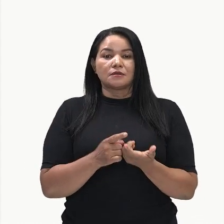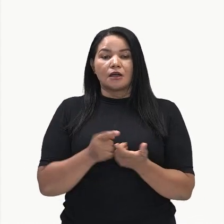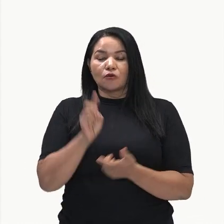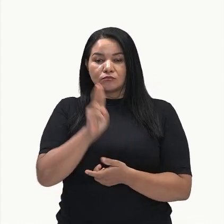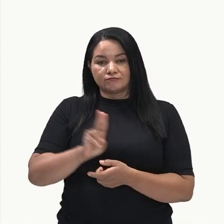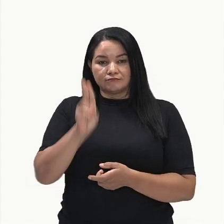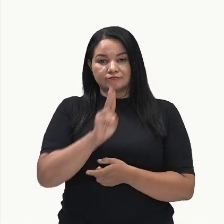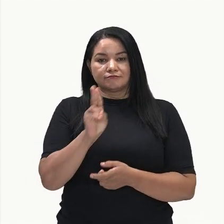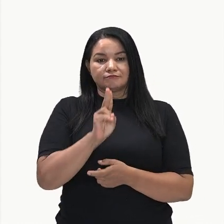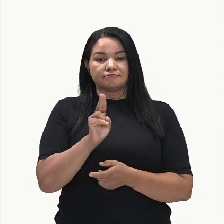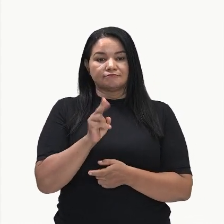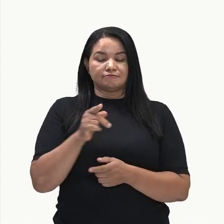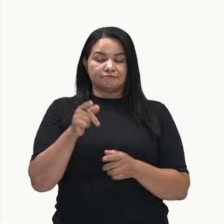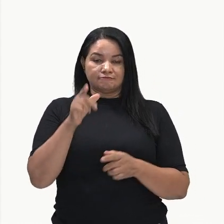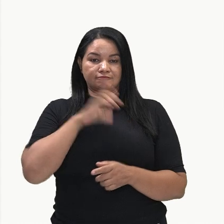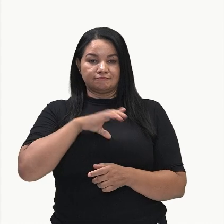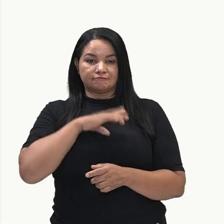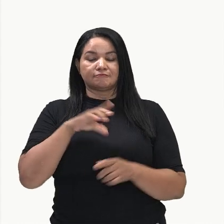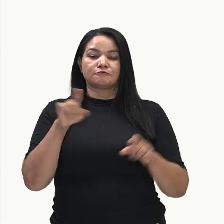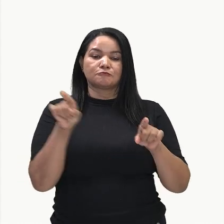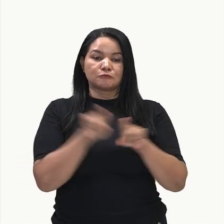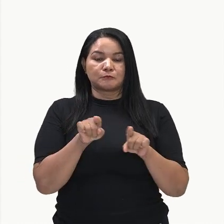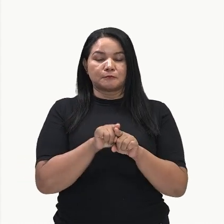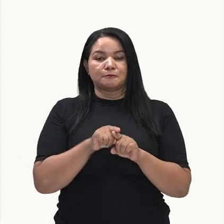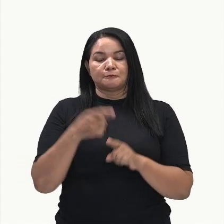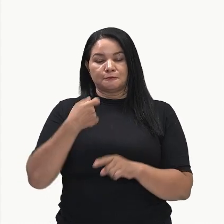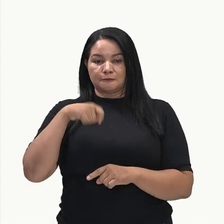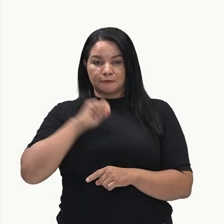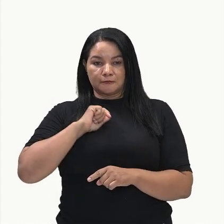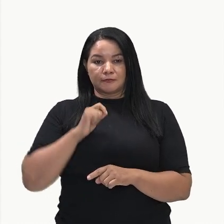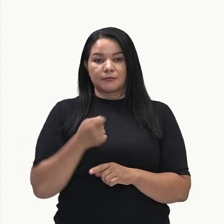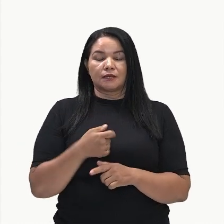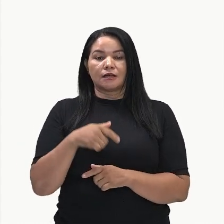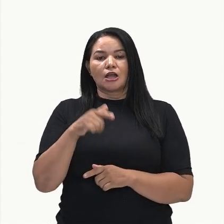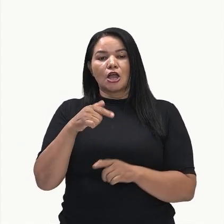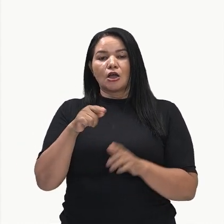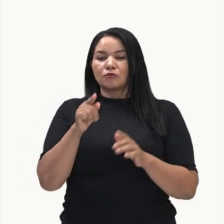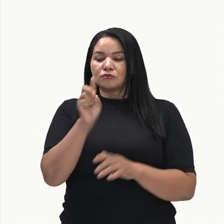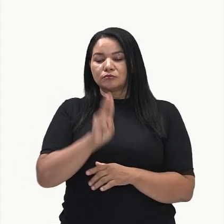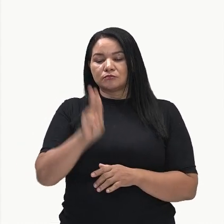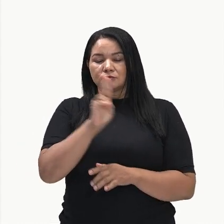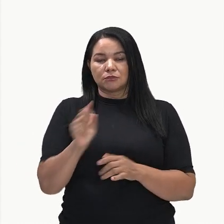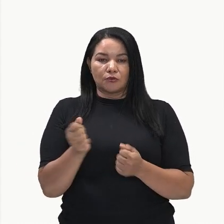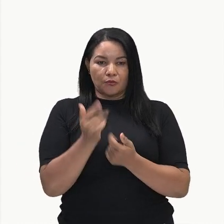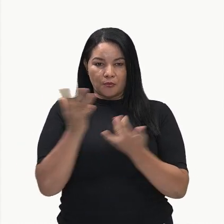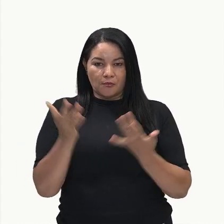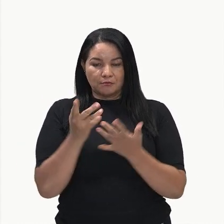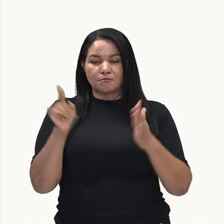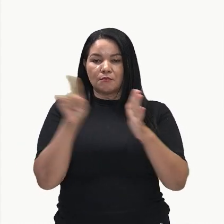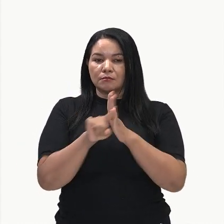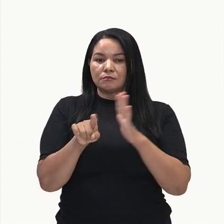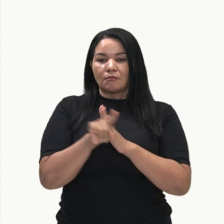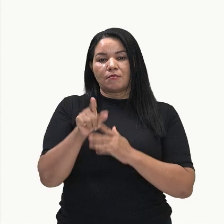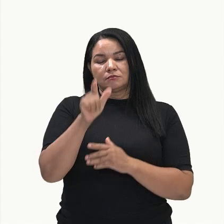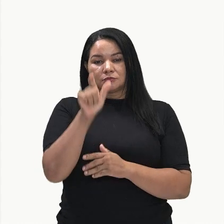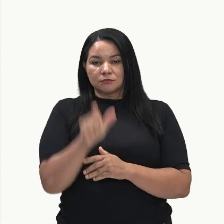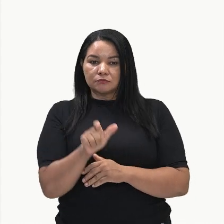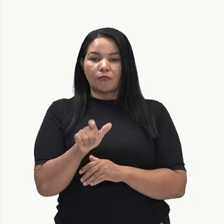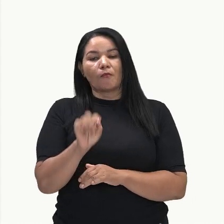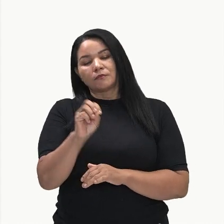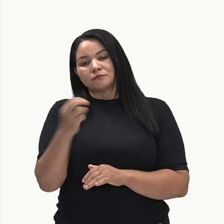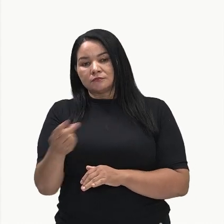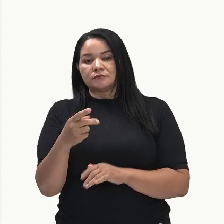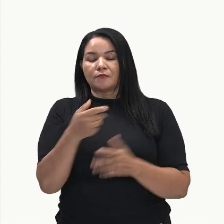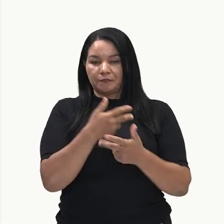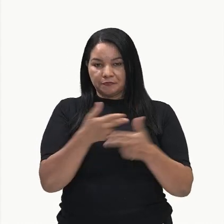interrogativo que se usa para perguntar sobre coisas ou personas quando não se sabe nada sobre